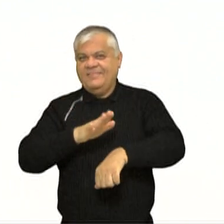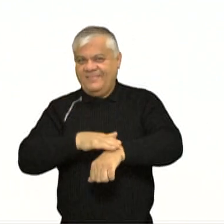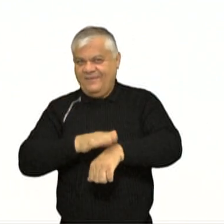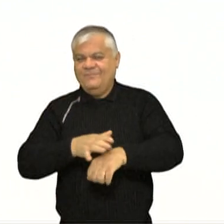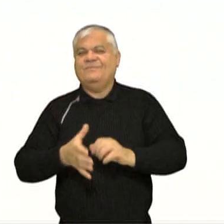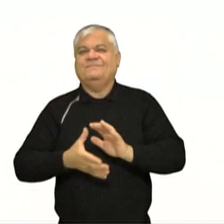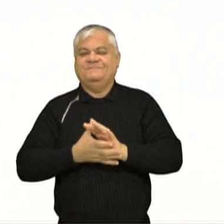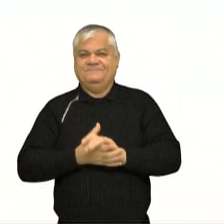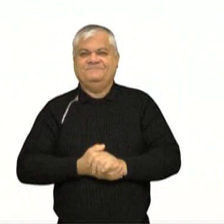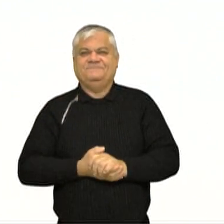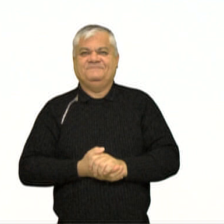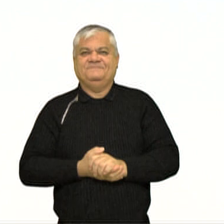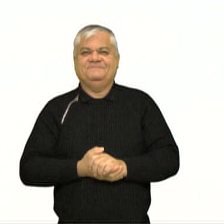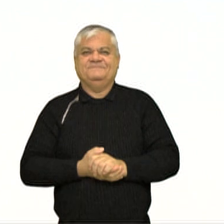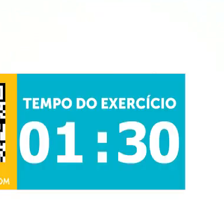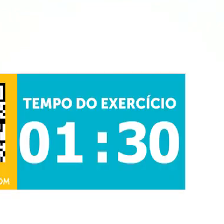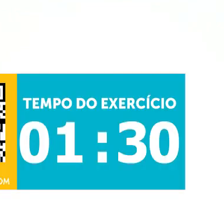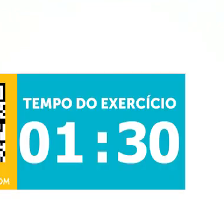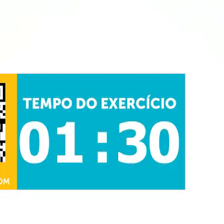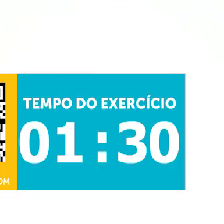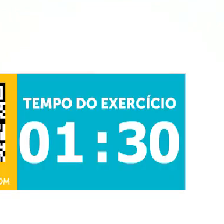para vocês pensarem um pouquinho.